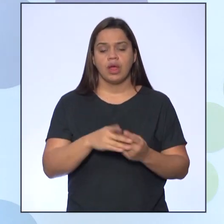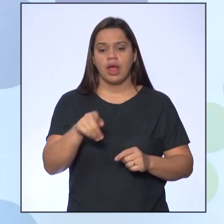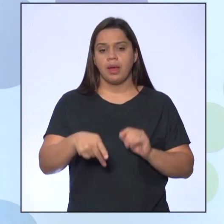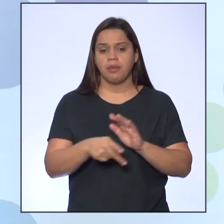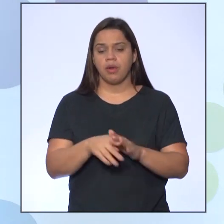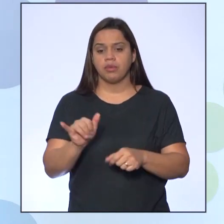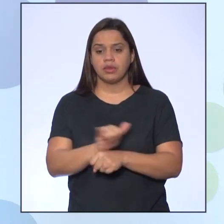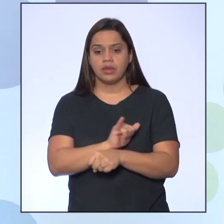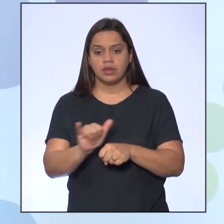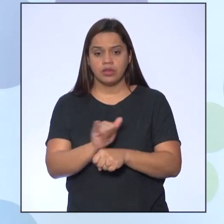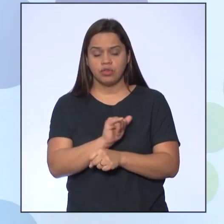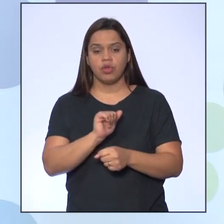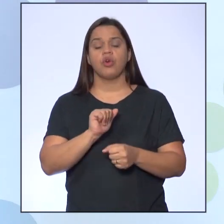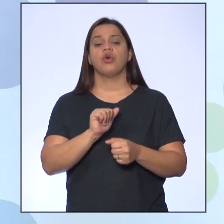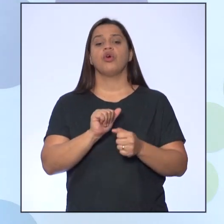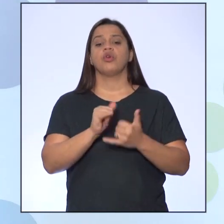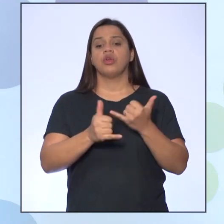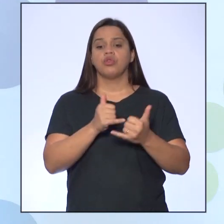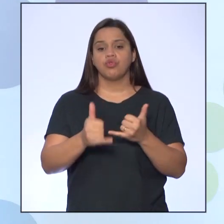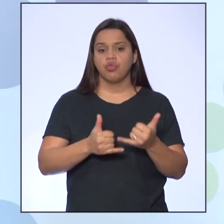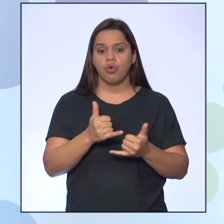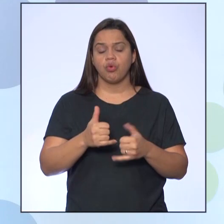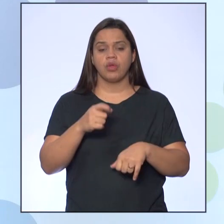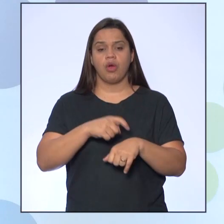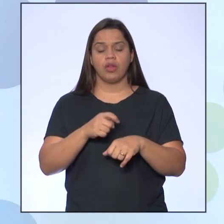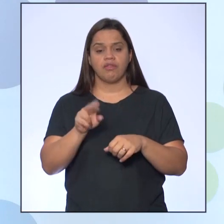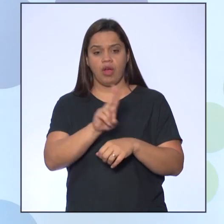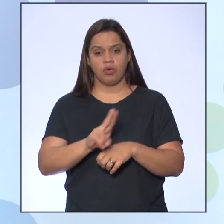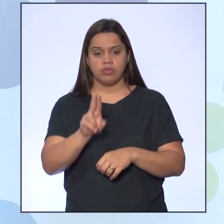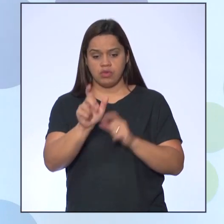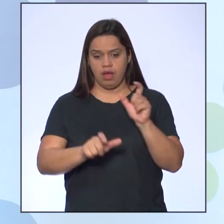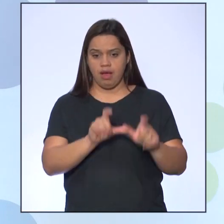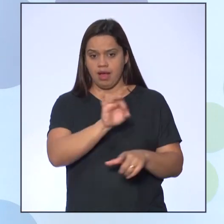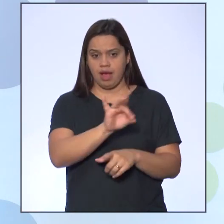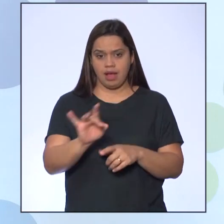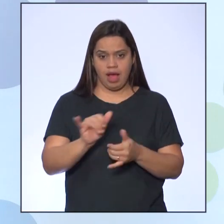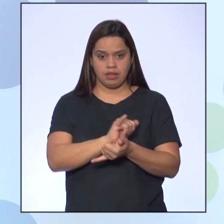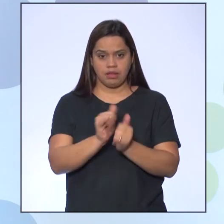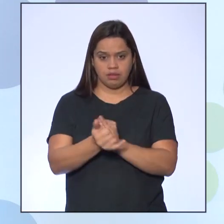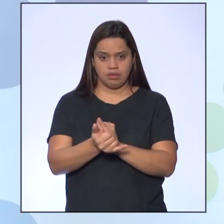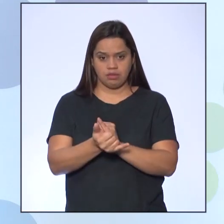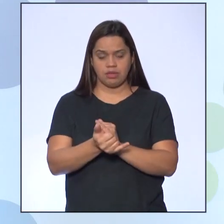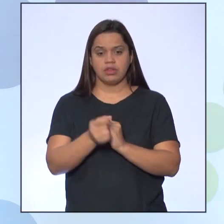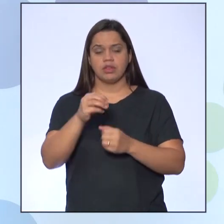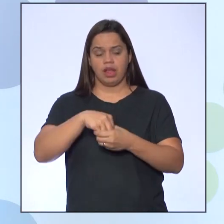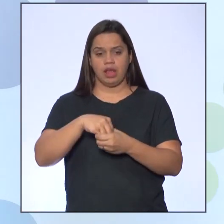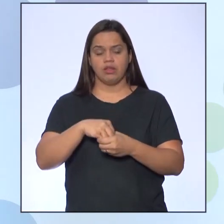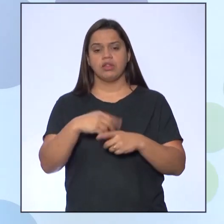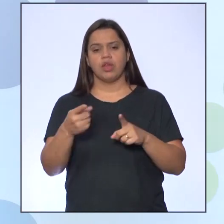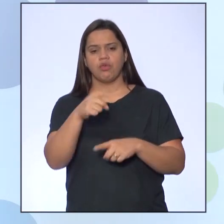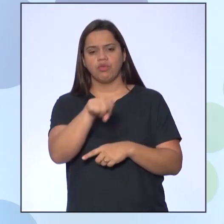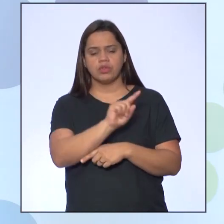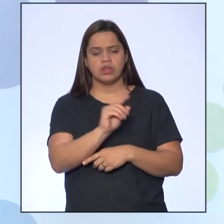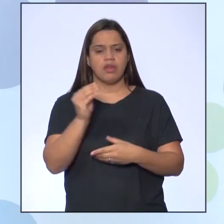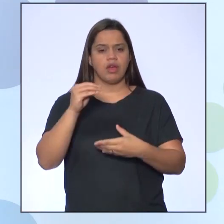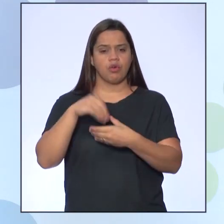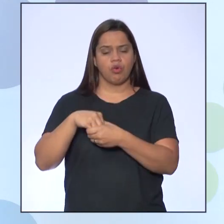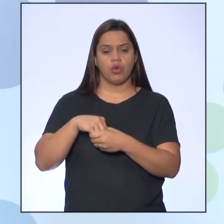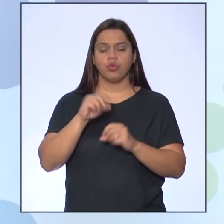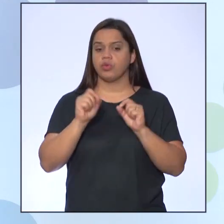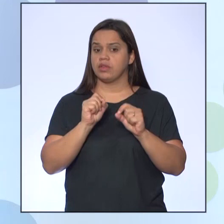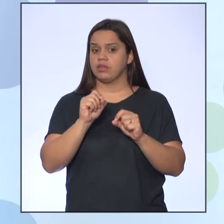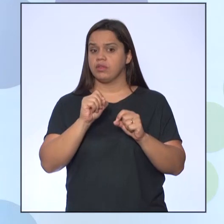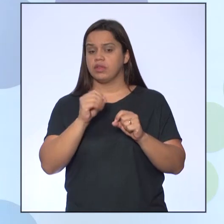de jogo utilizadas pelos jogadores na hora do jogo, tá? Então, assim, vão colocando aí nas próximas interações se vocês